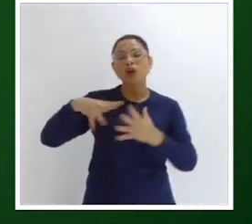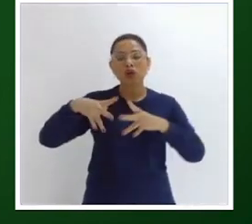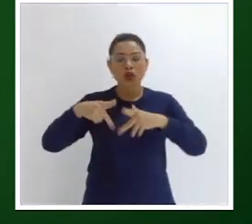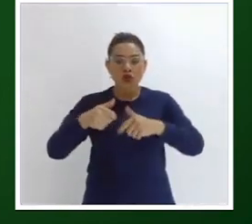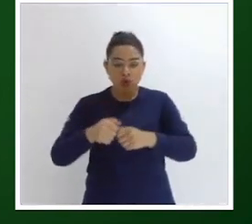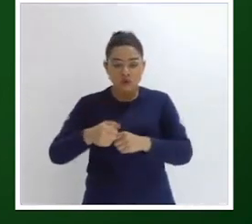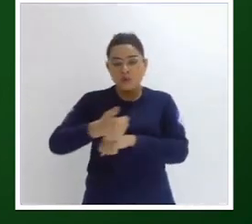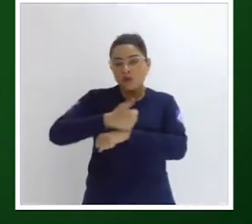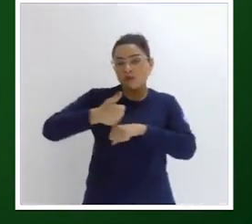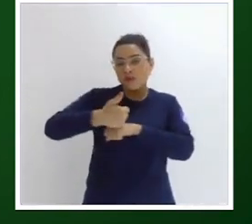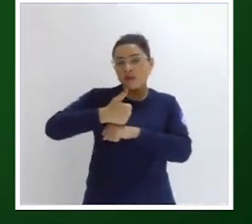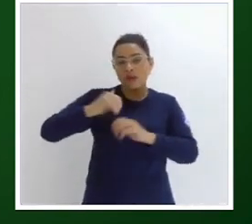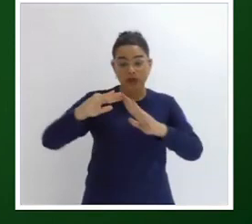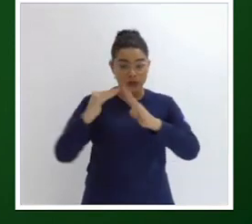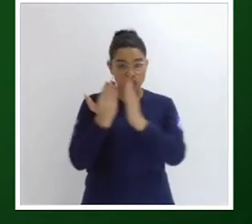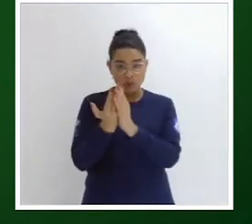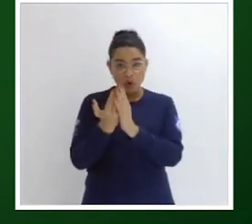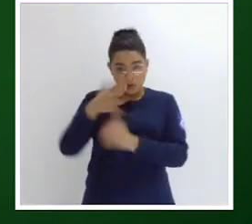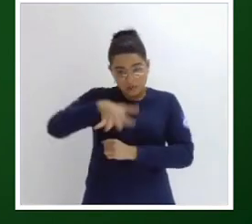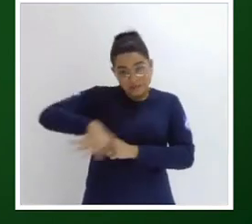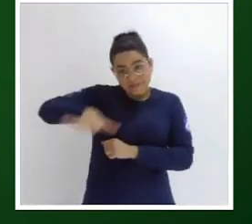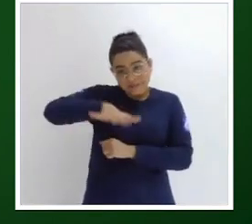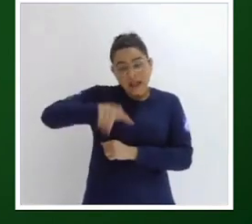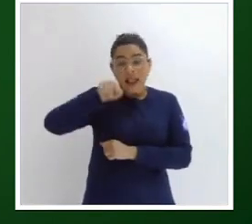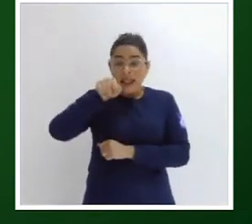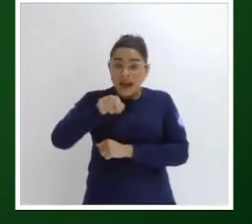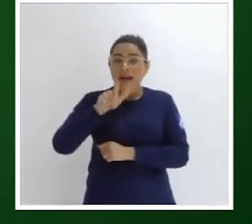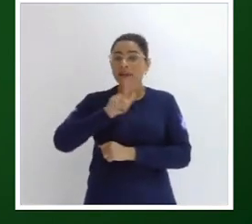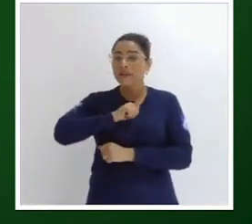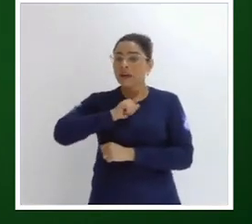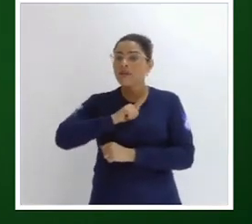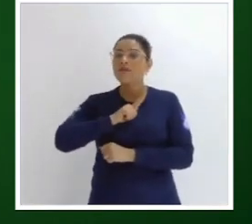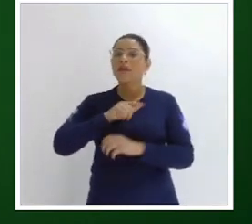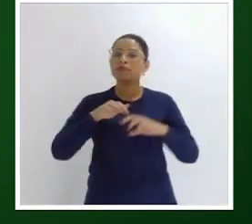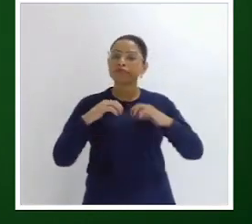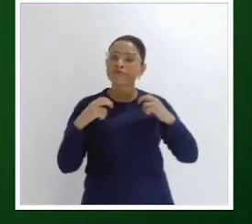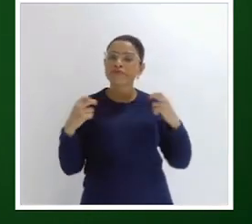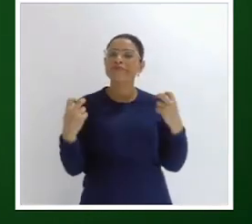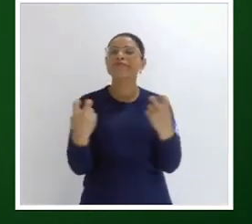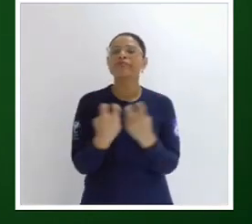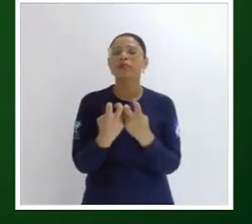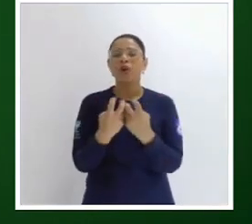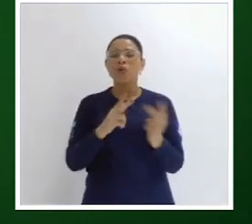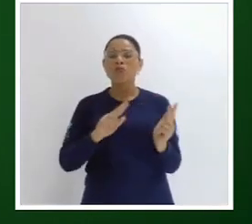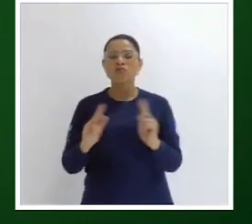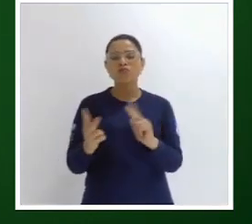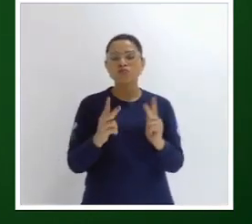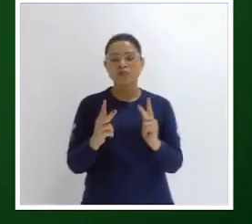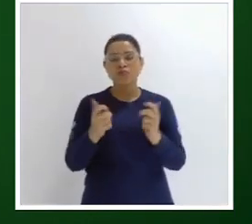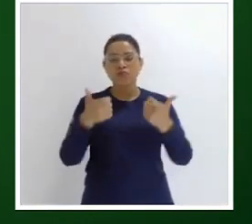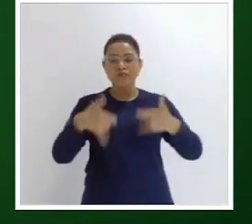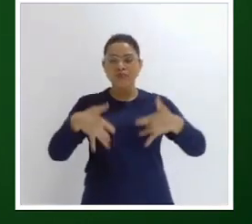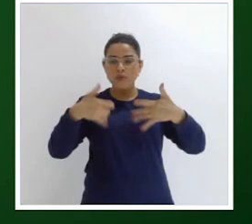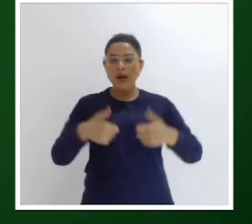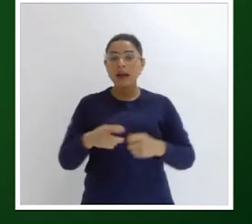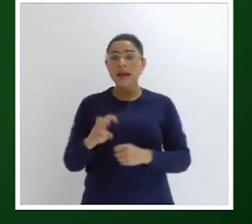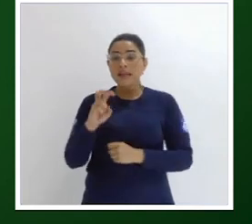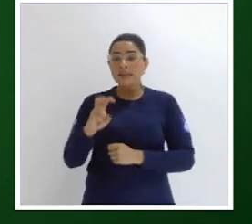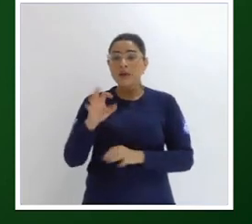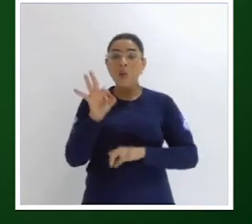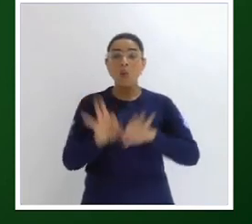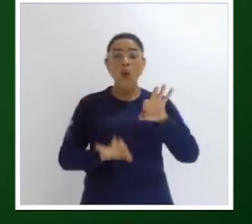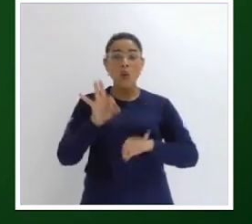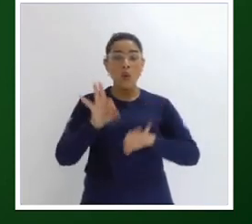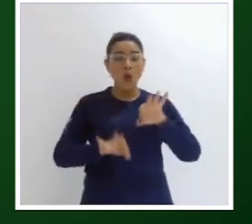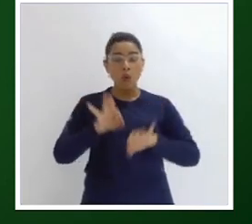da escola E lá eles tiveram rodas de conversa eles tiveram cinco oficinas